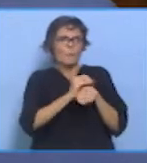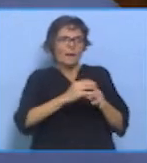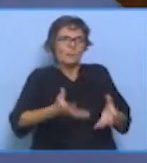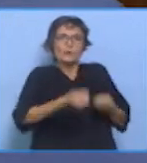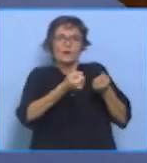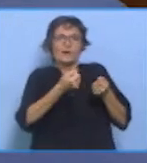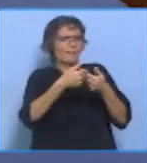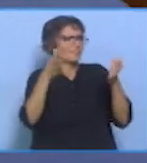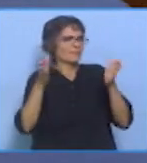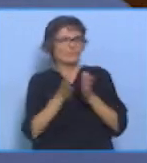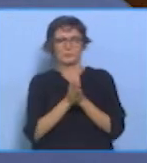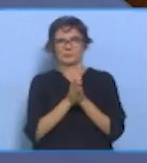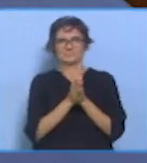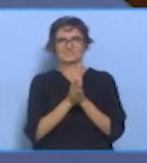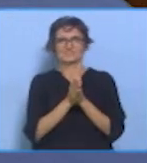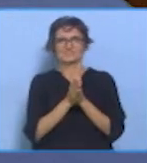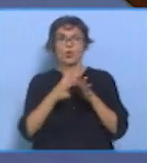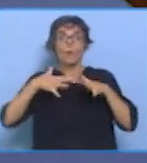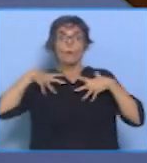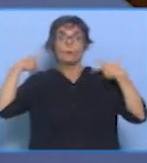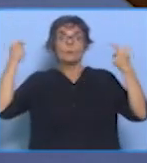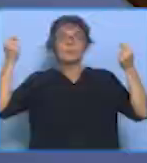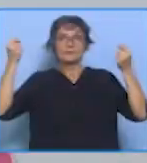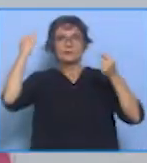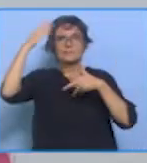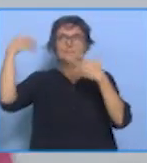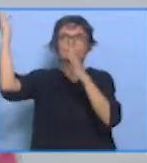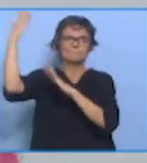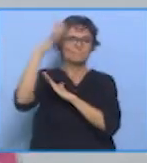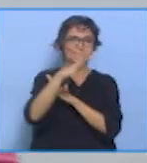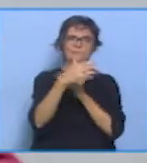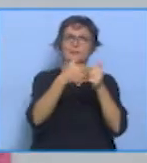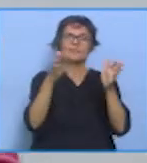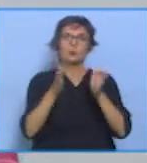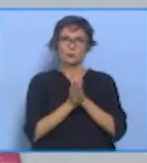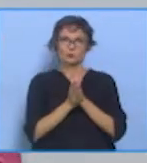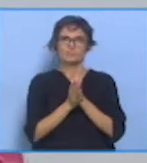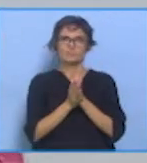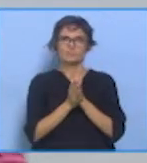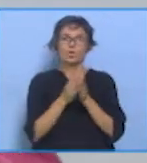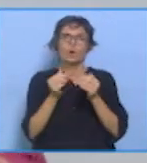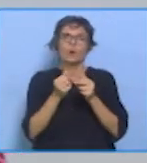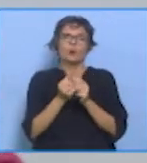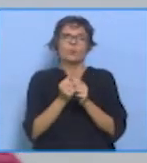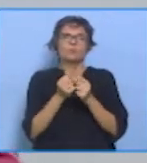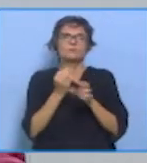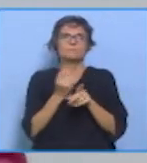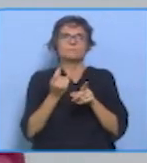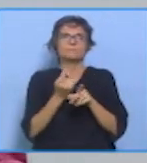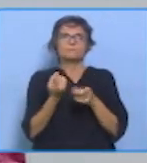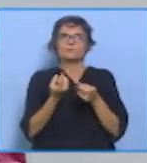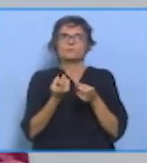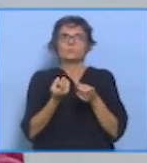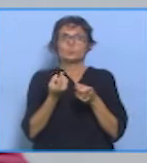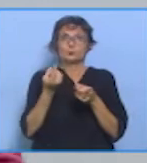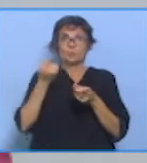Deus dá a graça a toda a gente, Deus dá o Espírito a toda a gente. Porque Ele é tão fiel ao seu amor que mesmo que se